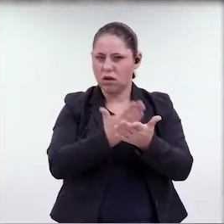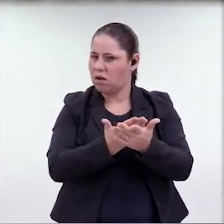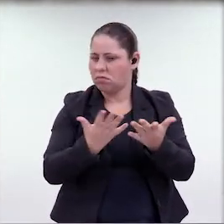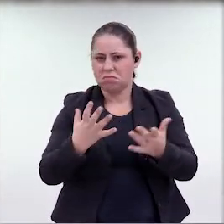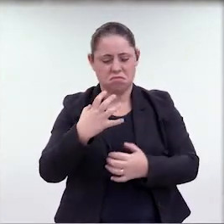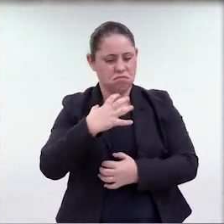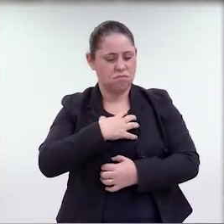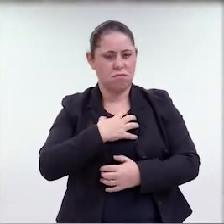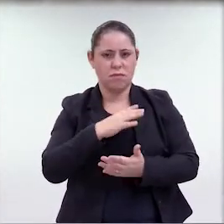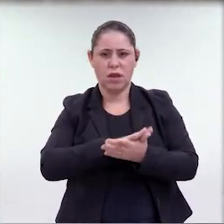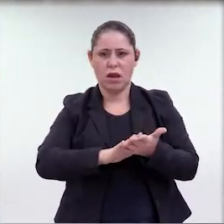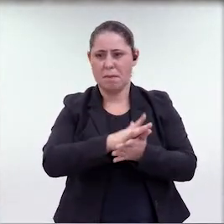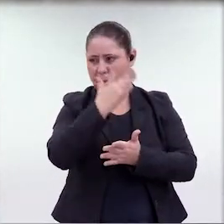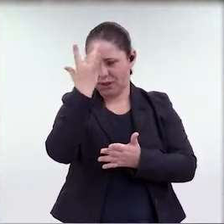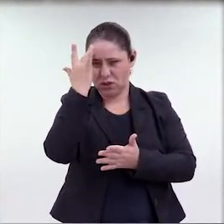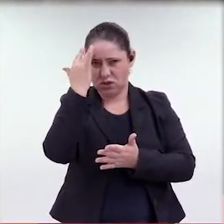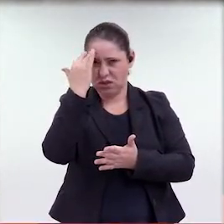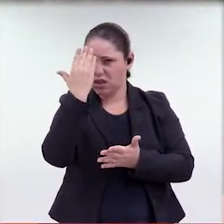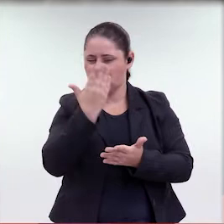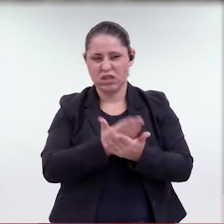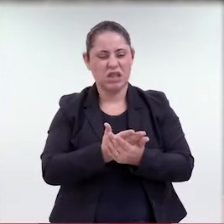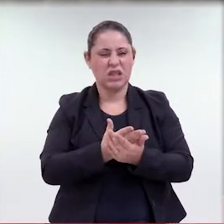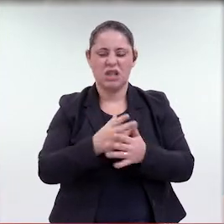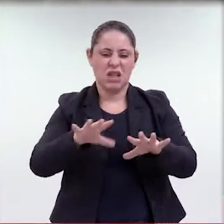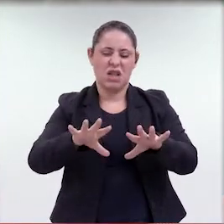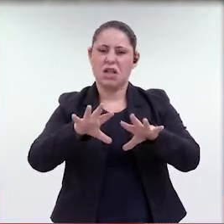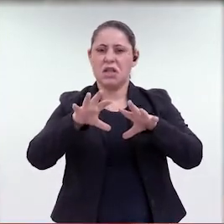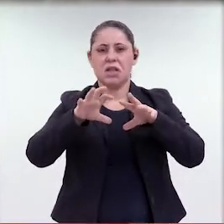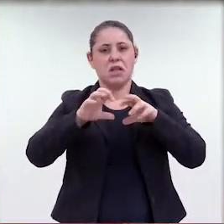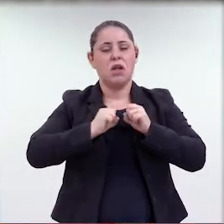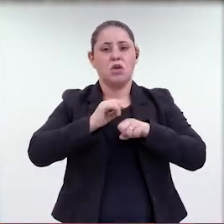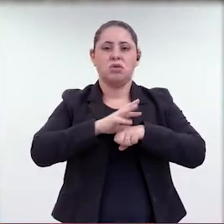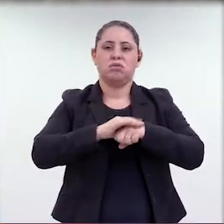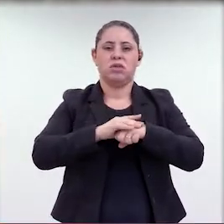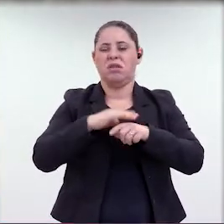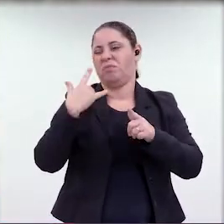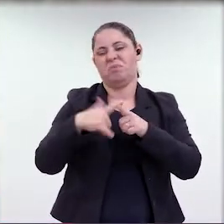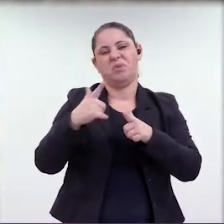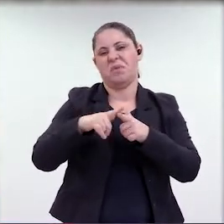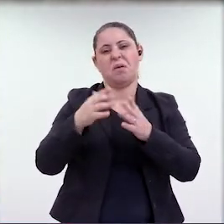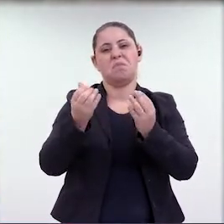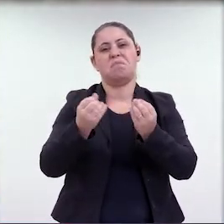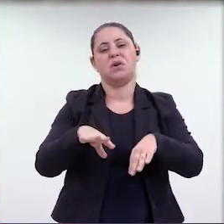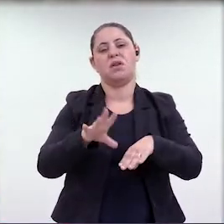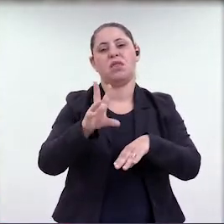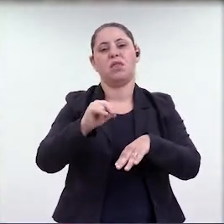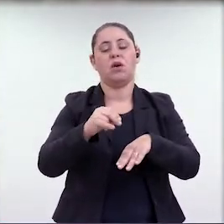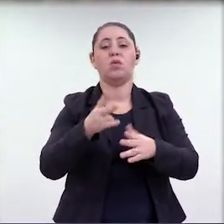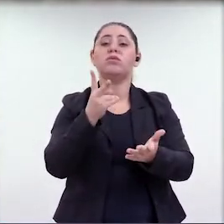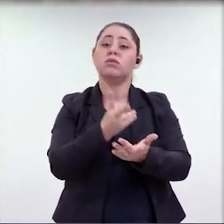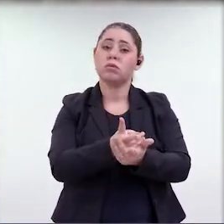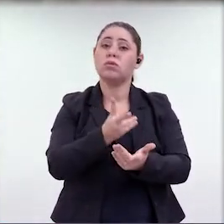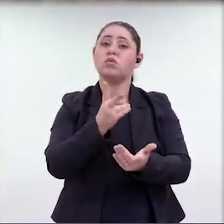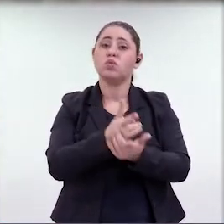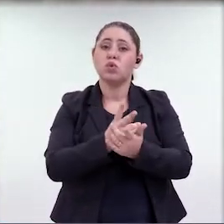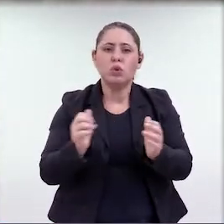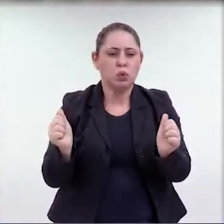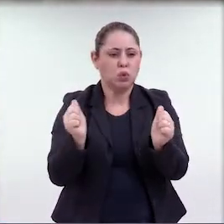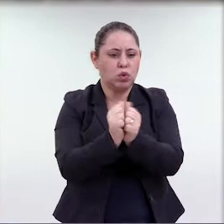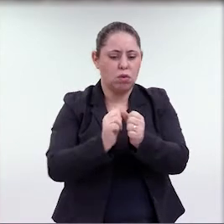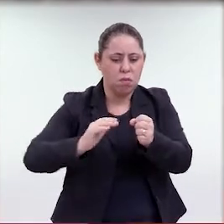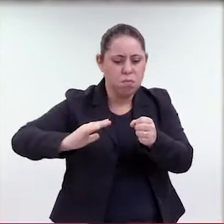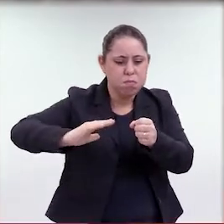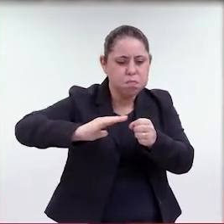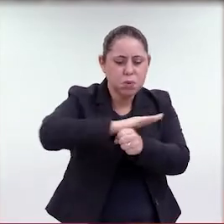que acreditam que se elas pegarem a doença, elas não vão ter grandes consequências, elas continuam se aglomerando. Mas, assim, as